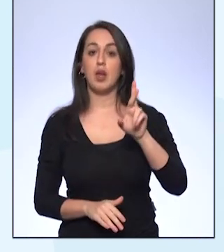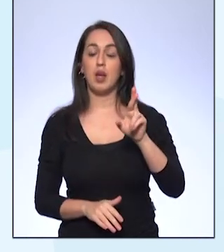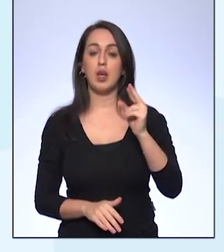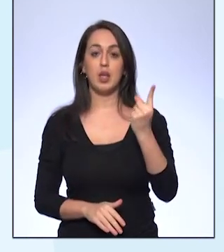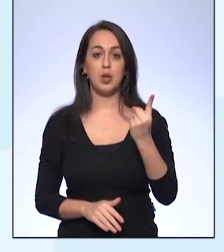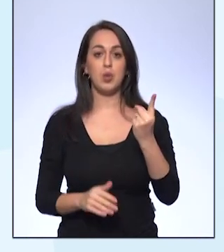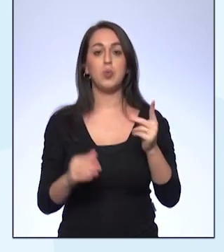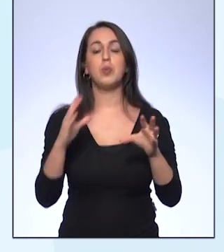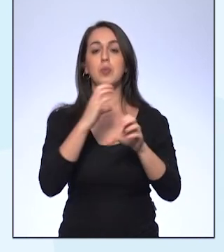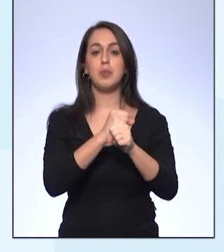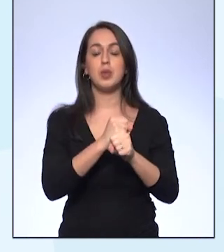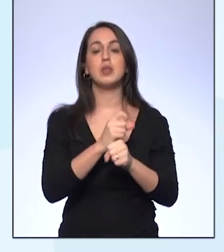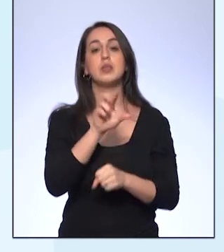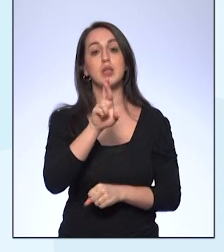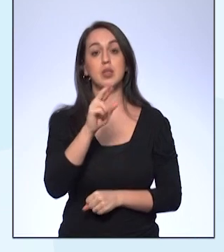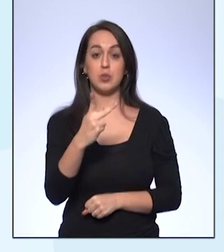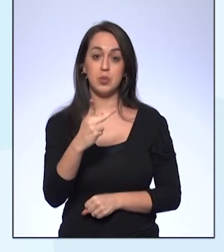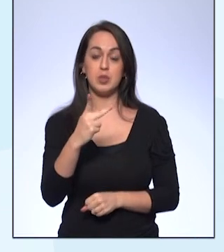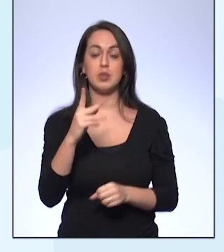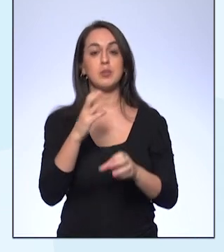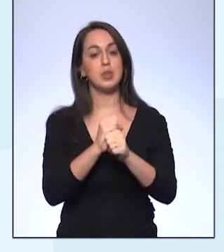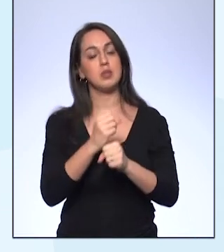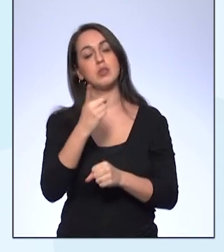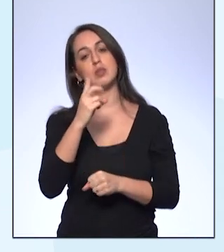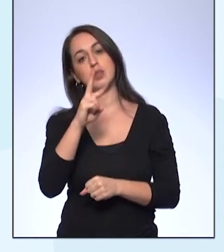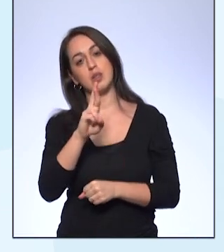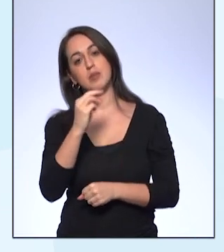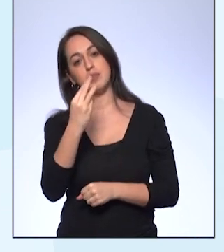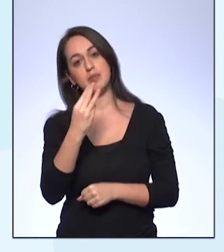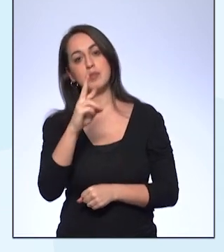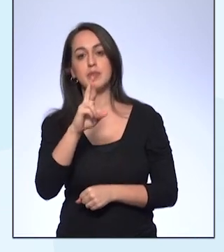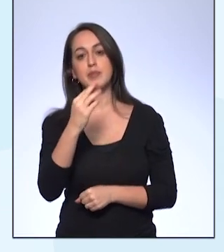com R2, com R3 e com R4.